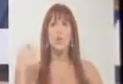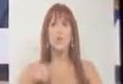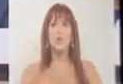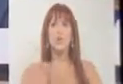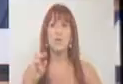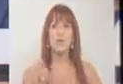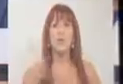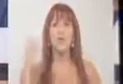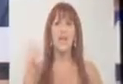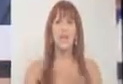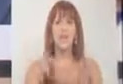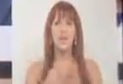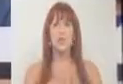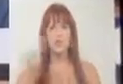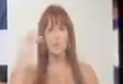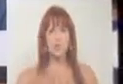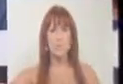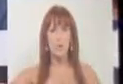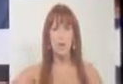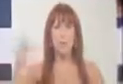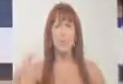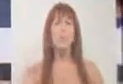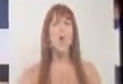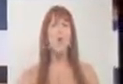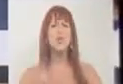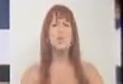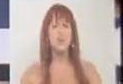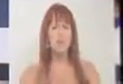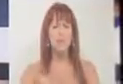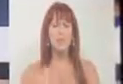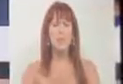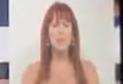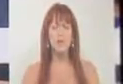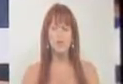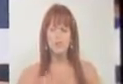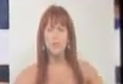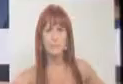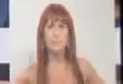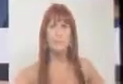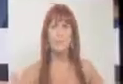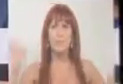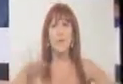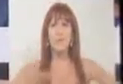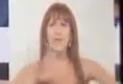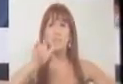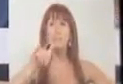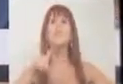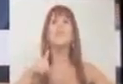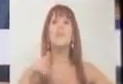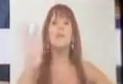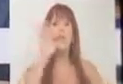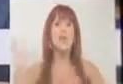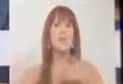Presidente da Unidade Técnica, professor Manuel Porto, em relação àquilo que é as propostas de extensão de mais de 1000